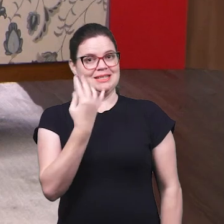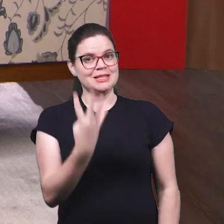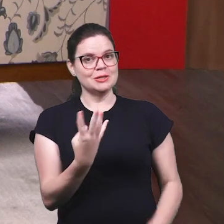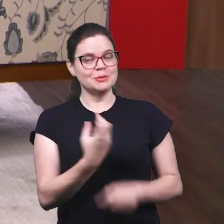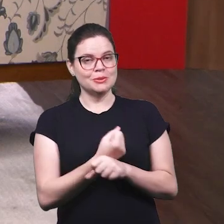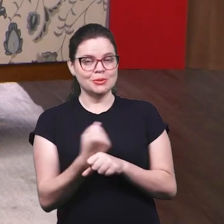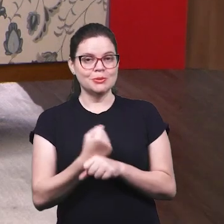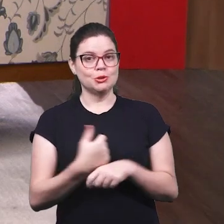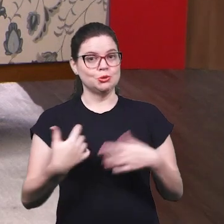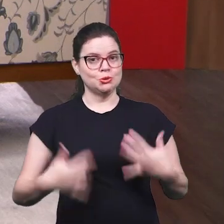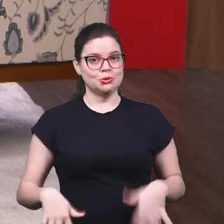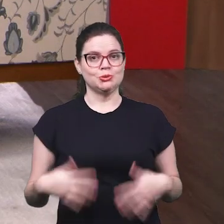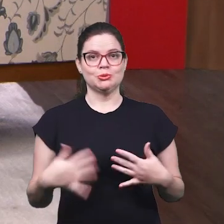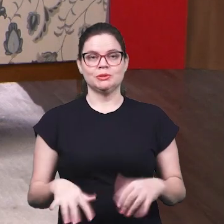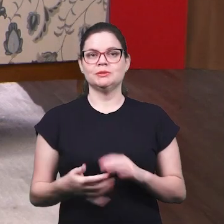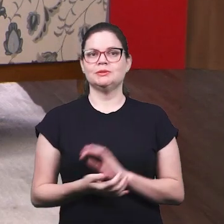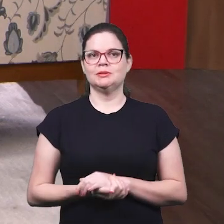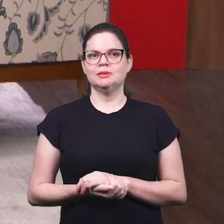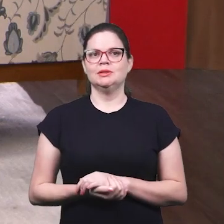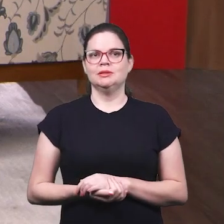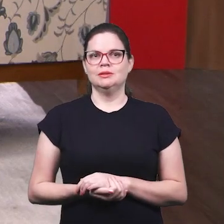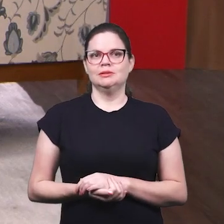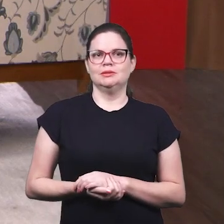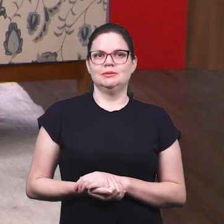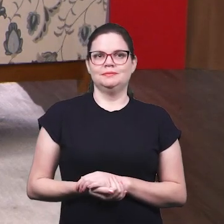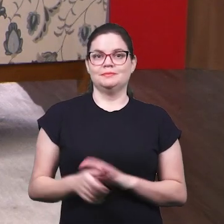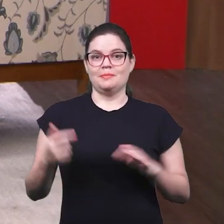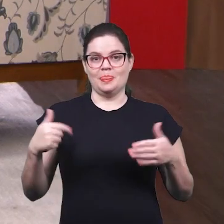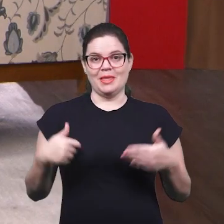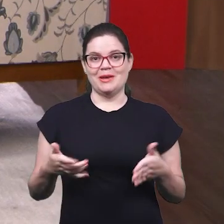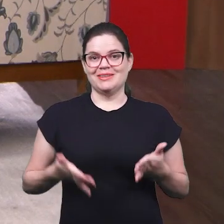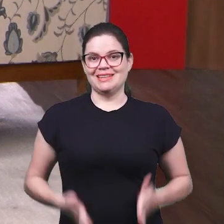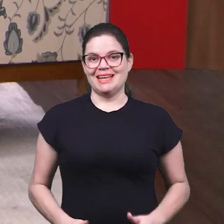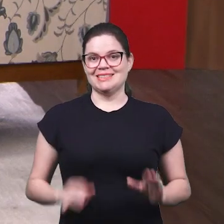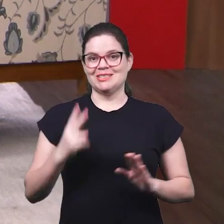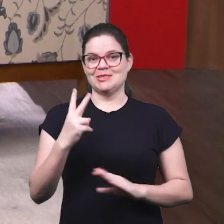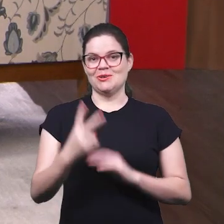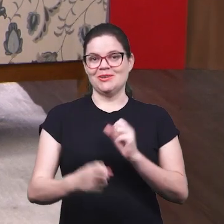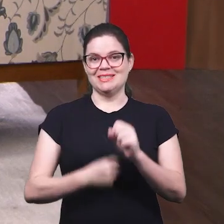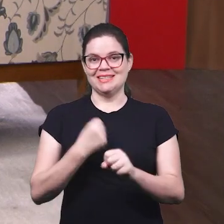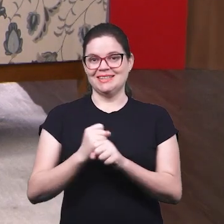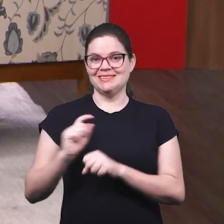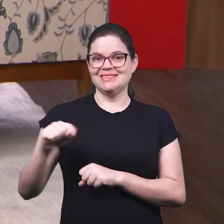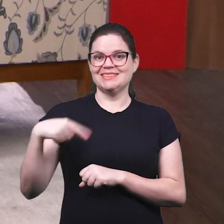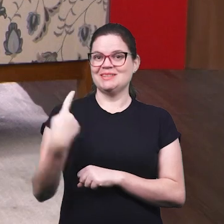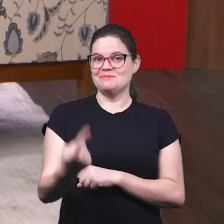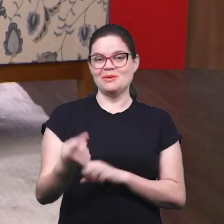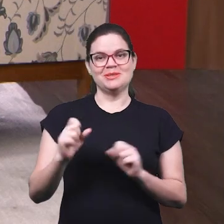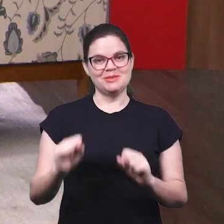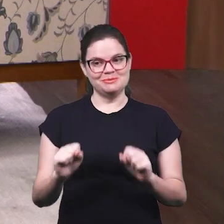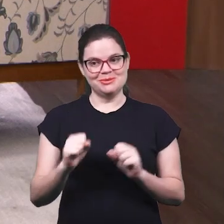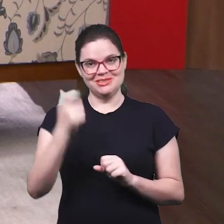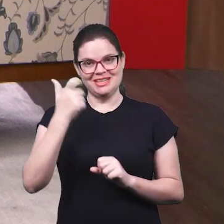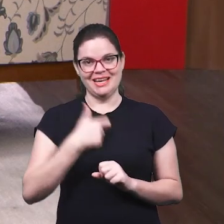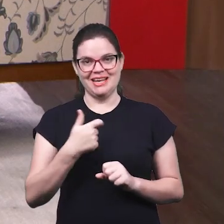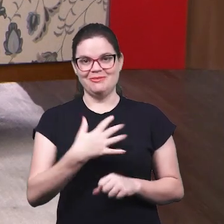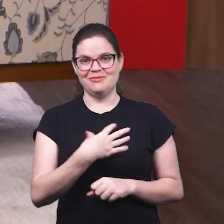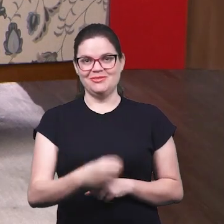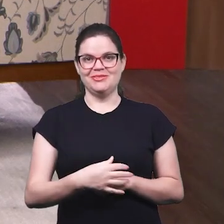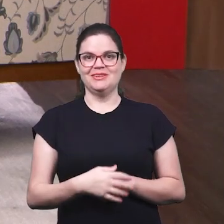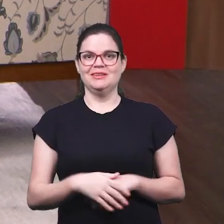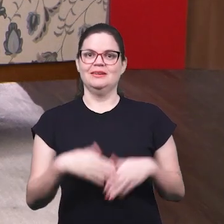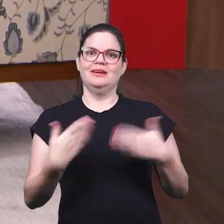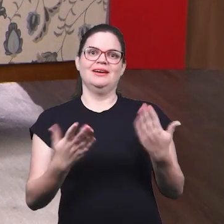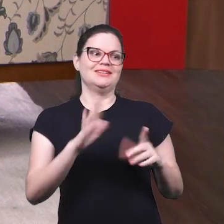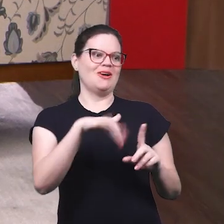né? Eu nasci 2 anos depois do seu casamento. Poderia ser seu filho. Né?